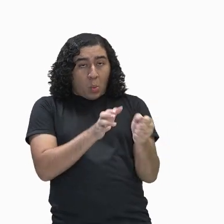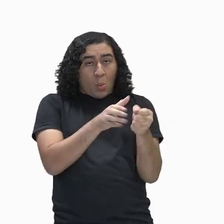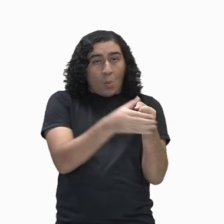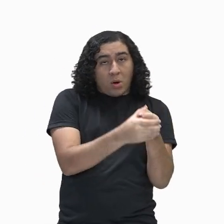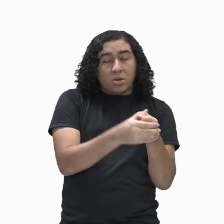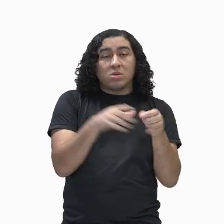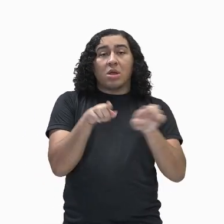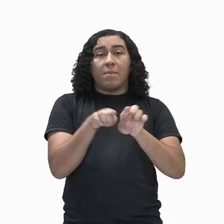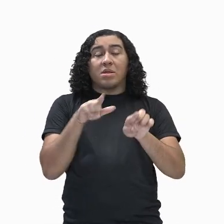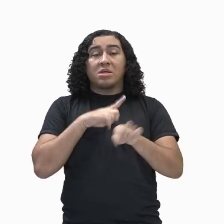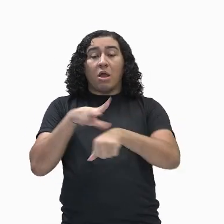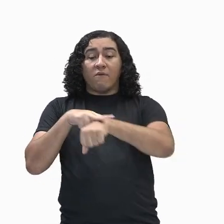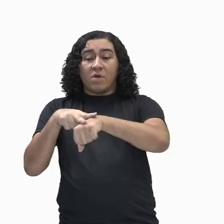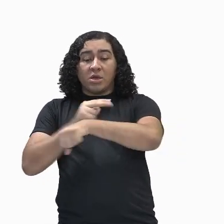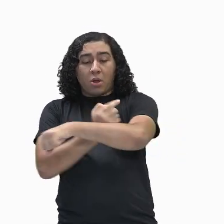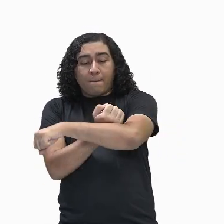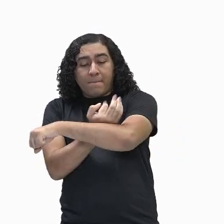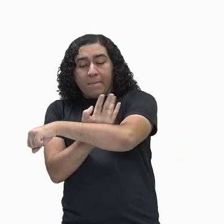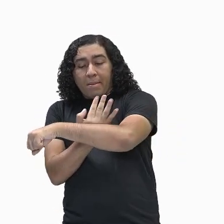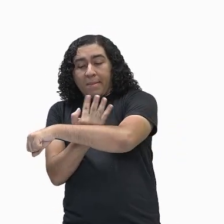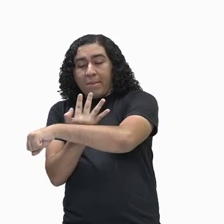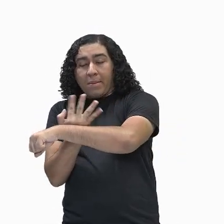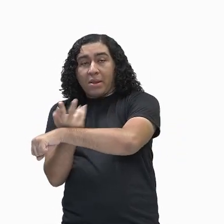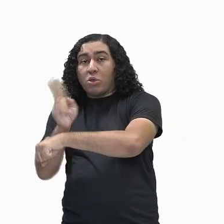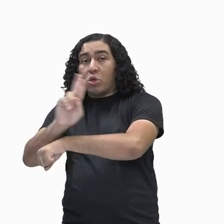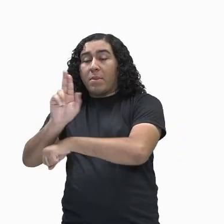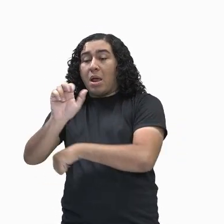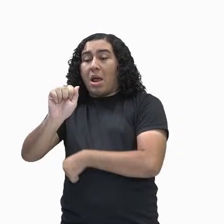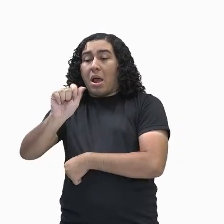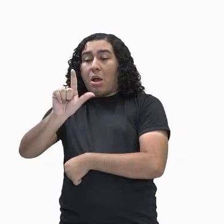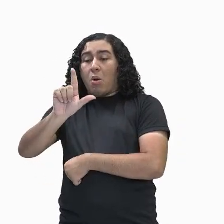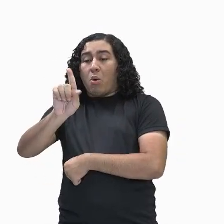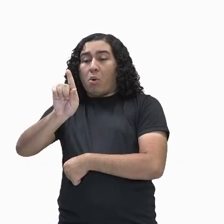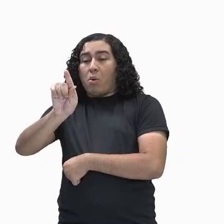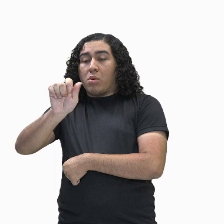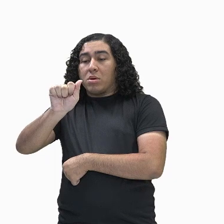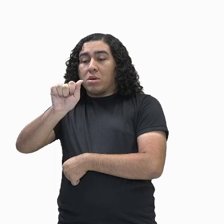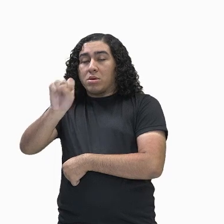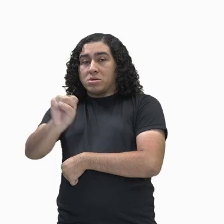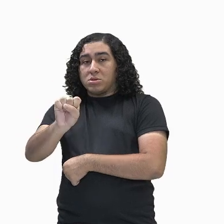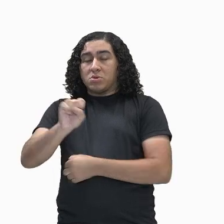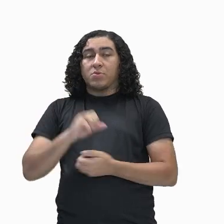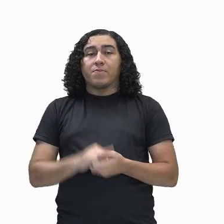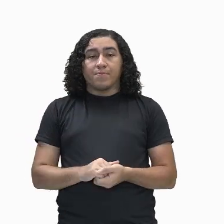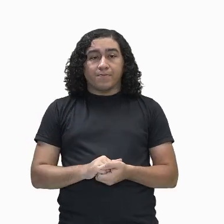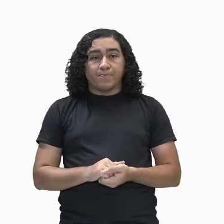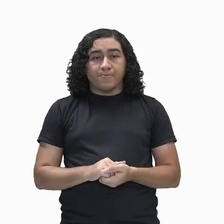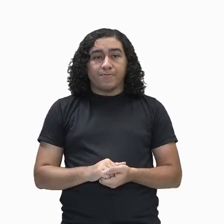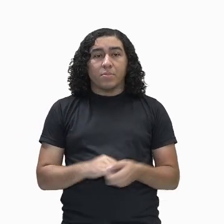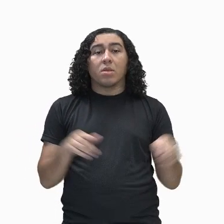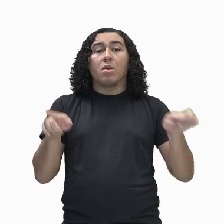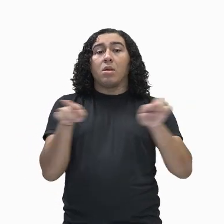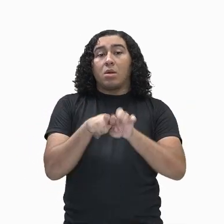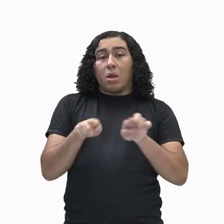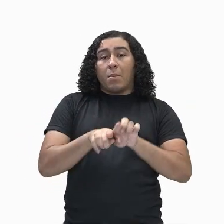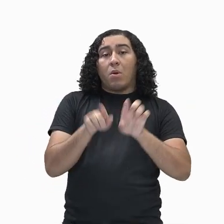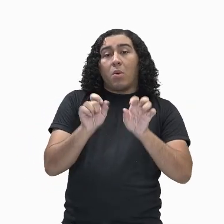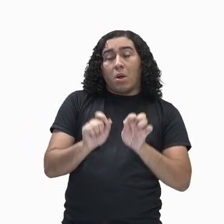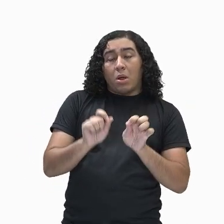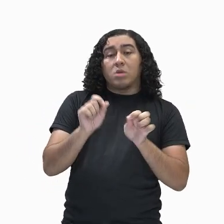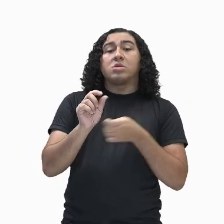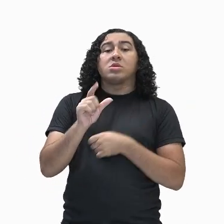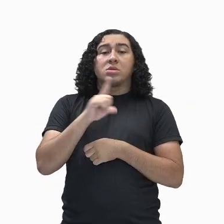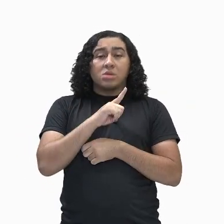também as algas que fazem parte desse reino protista. O reino protista, ele é